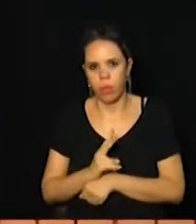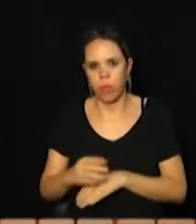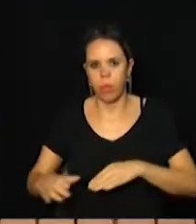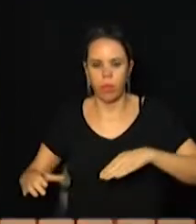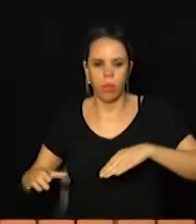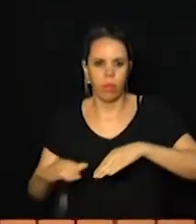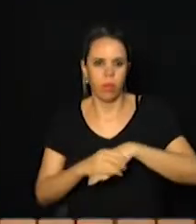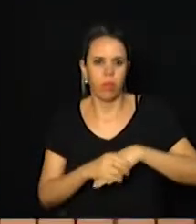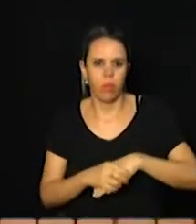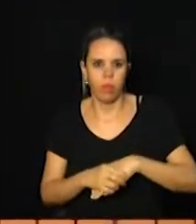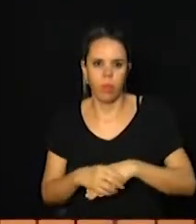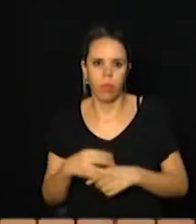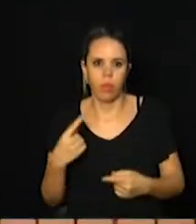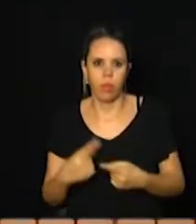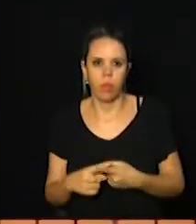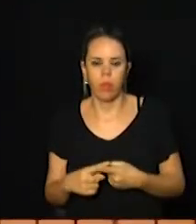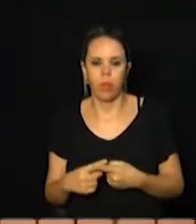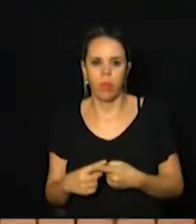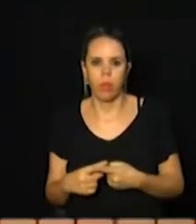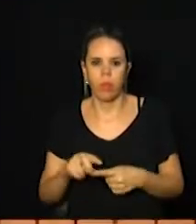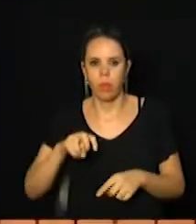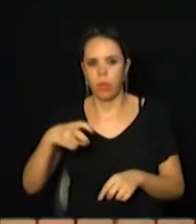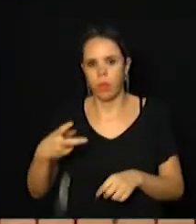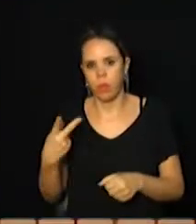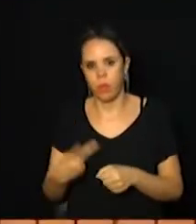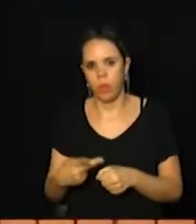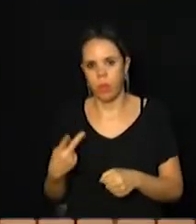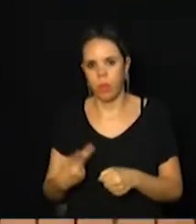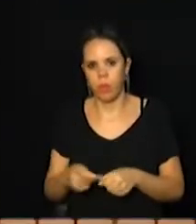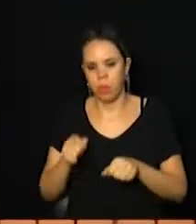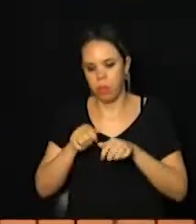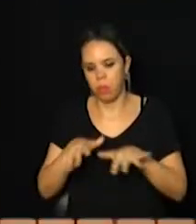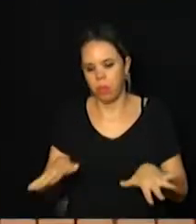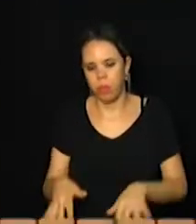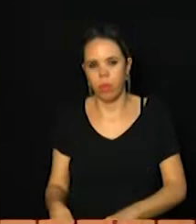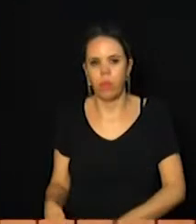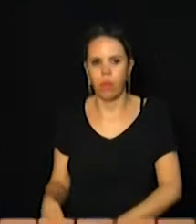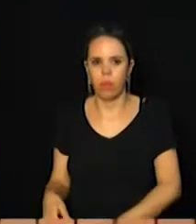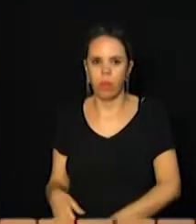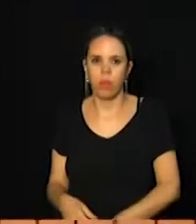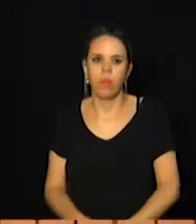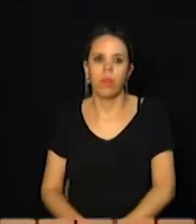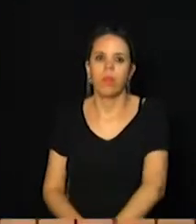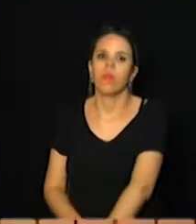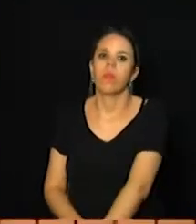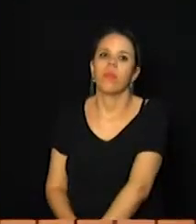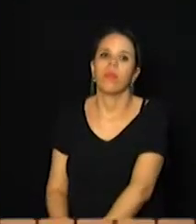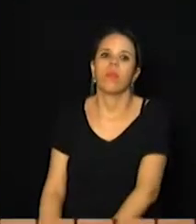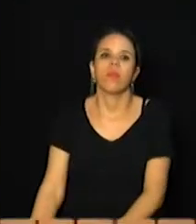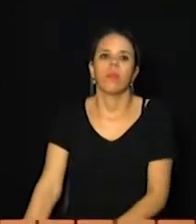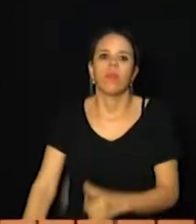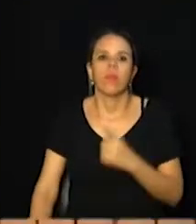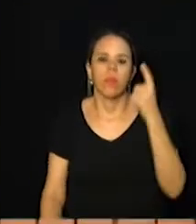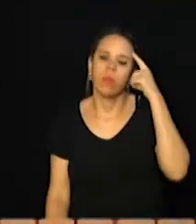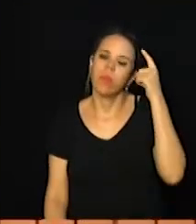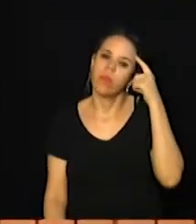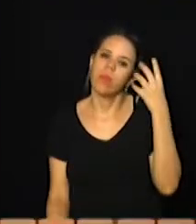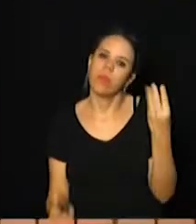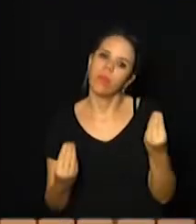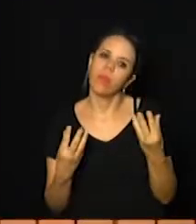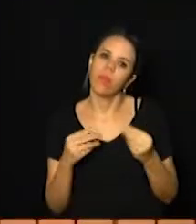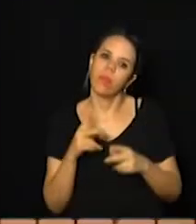bota o quê lá cai produtos e escorrega em Todos usam bota Então a gente tem que pensar bastante